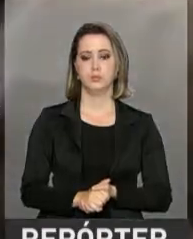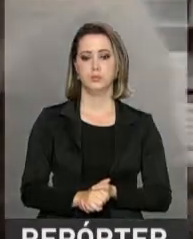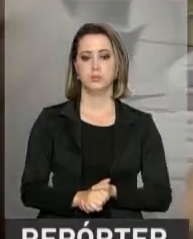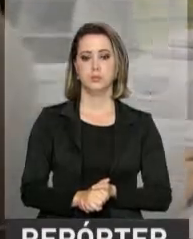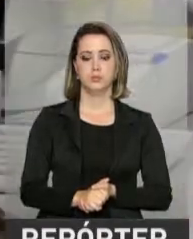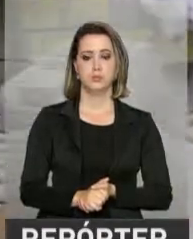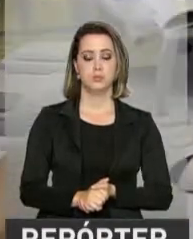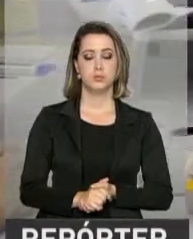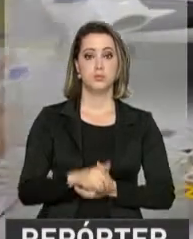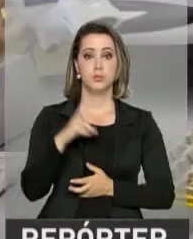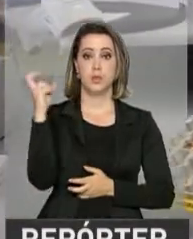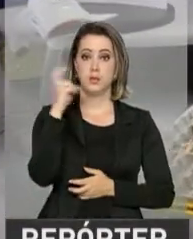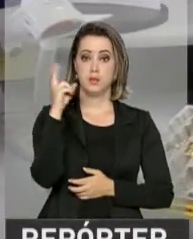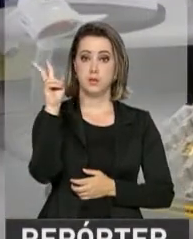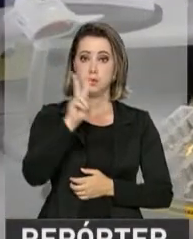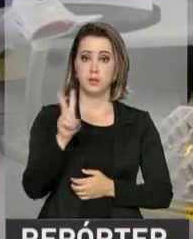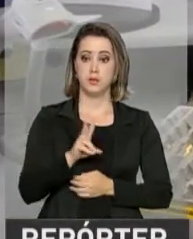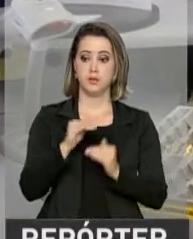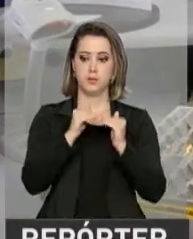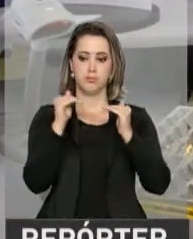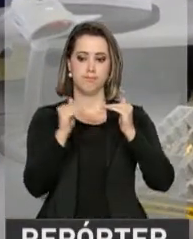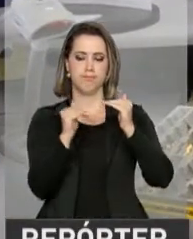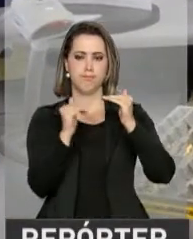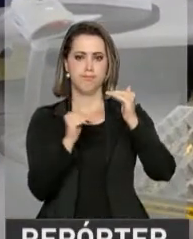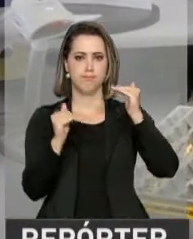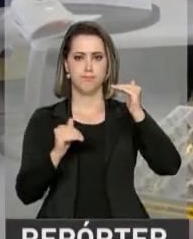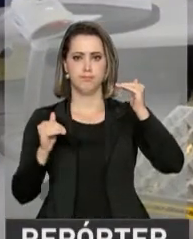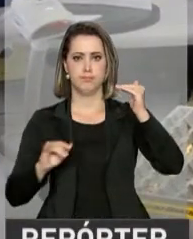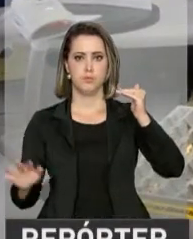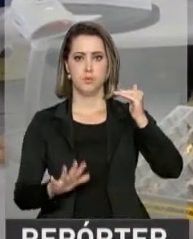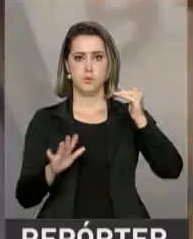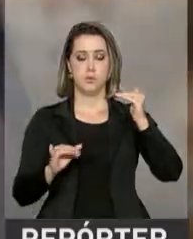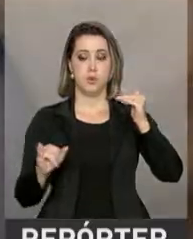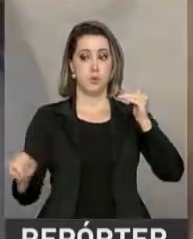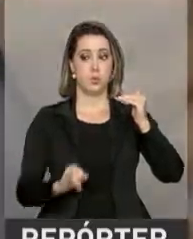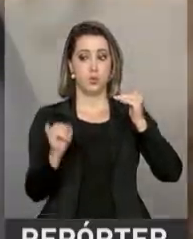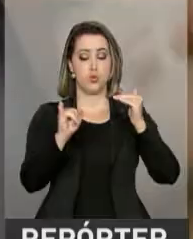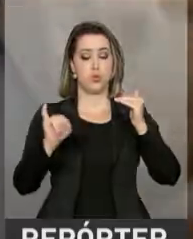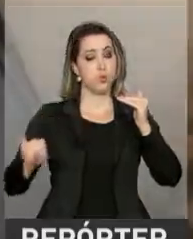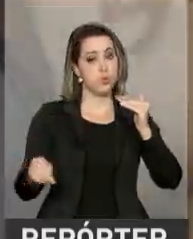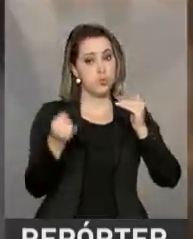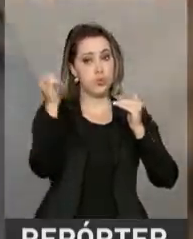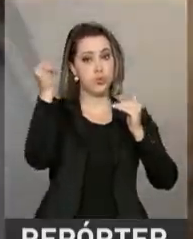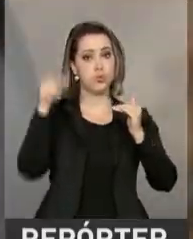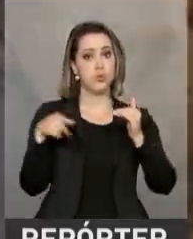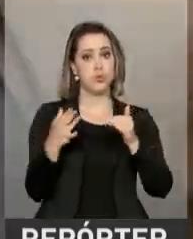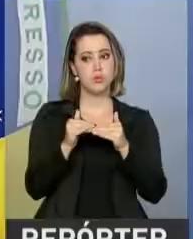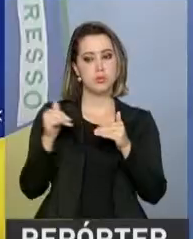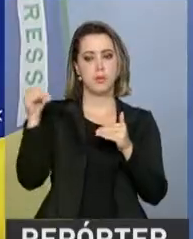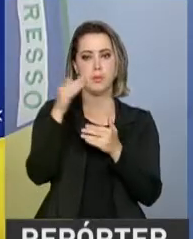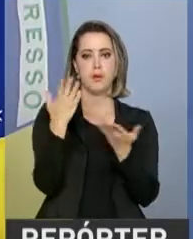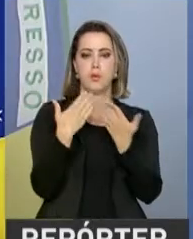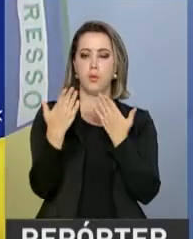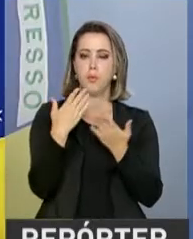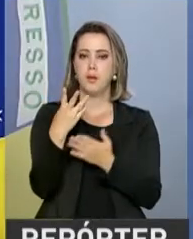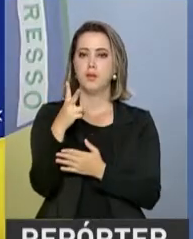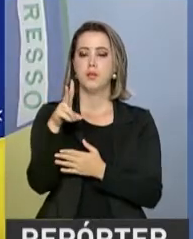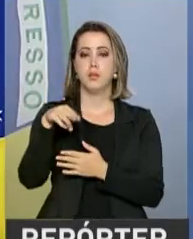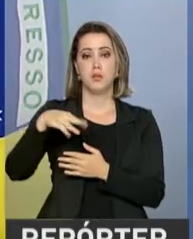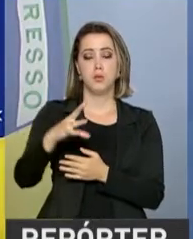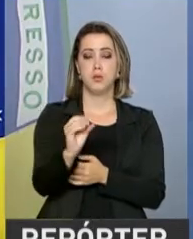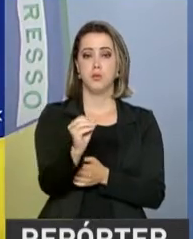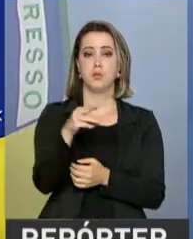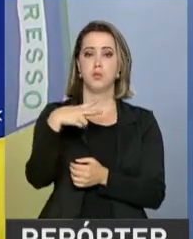foi a quinta queda consecutiva dos juros ea maior desde março de 2009 a decisão do copom